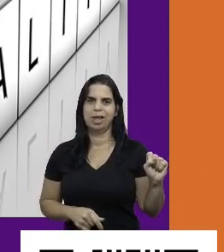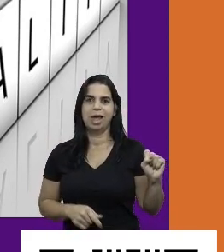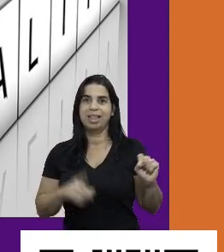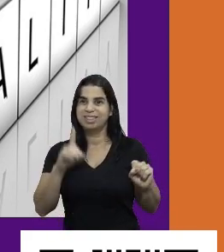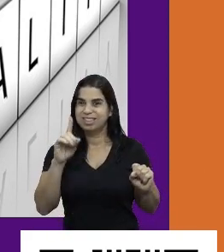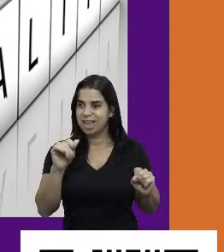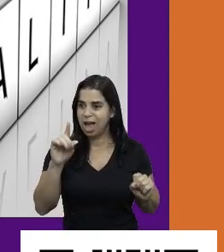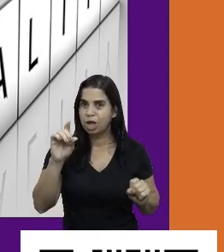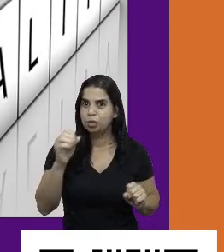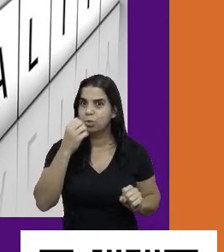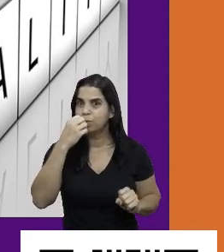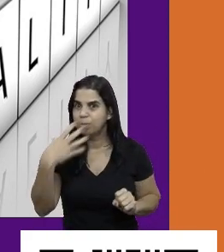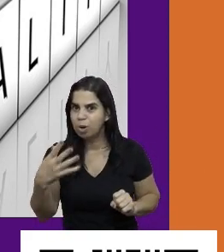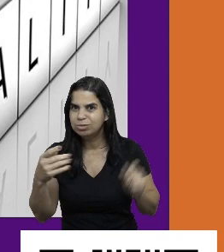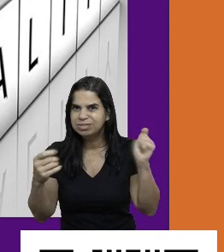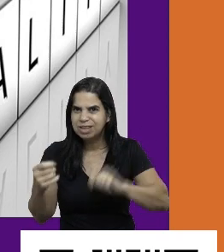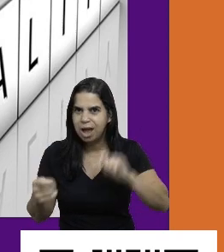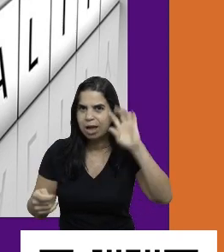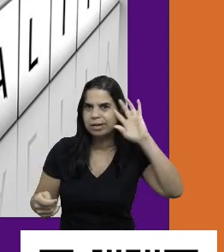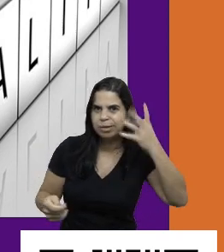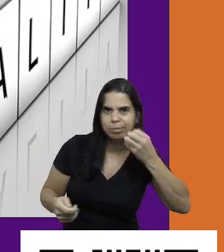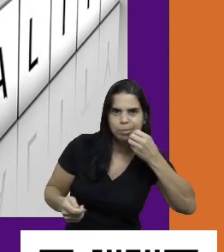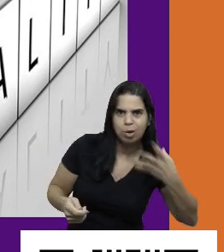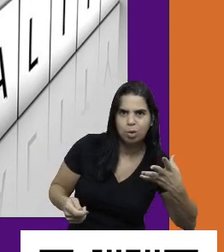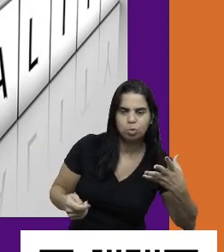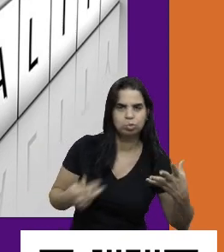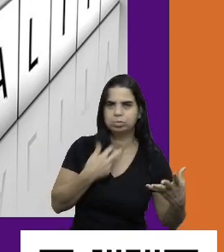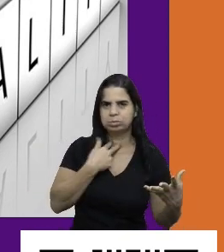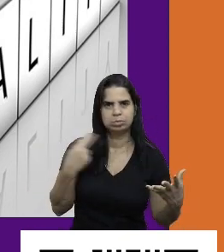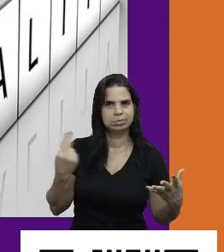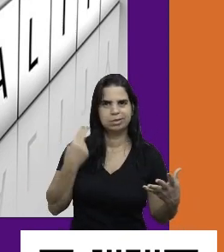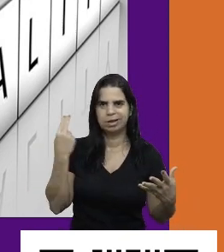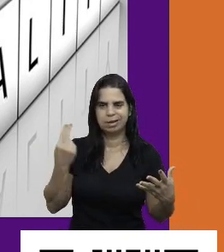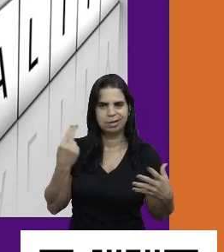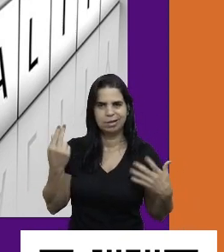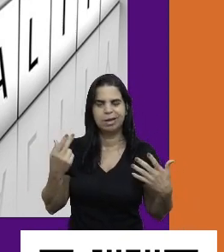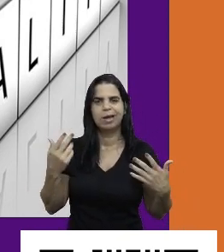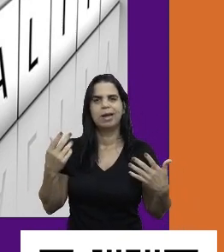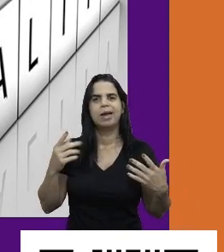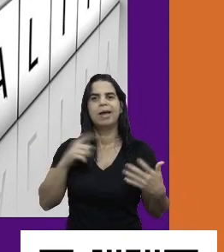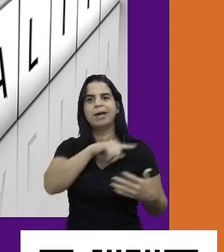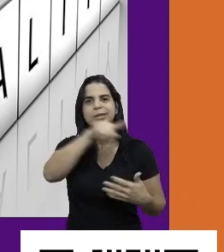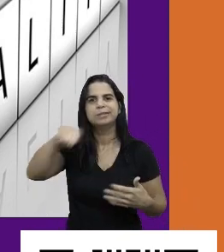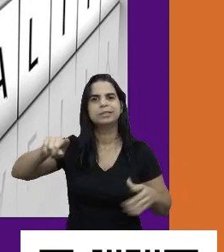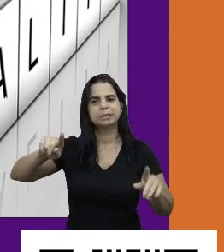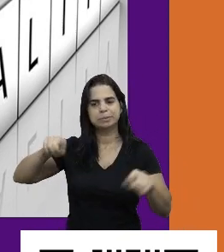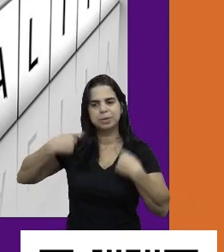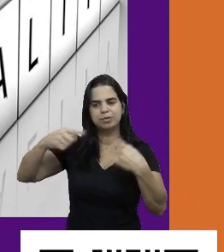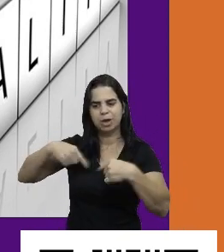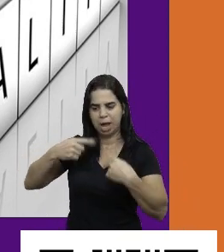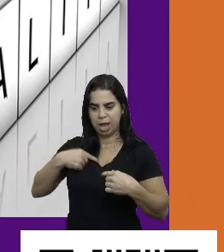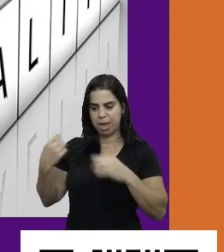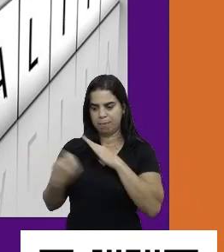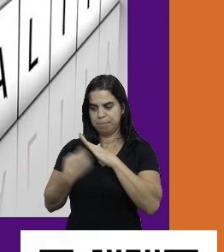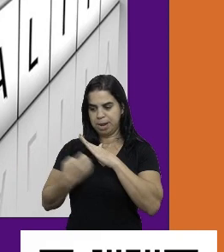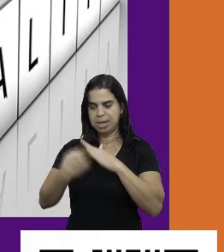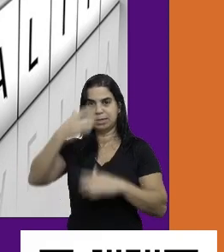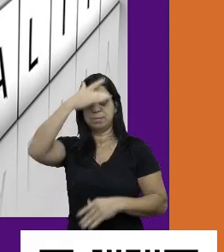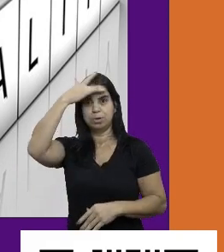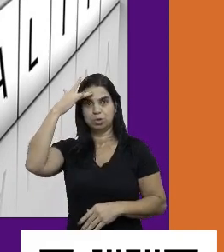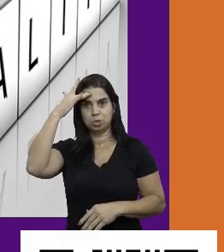dado ruim virar a solução boa é impossível então a gente se provocar como empresa como pessoa